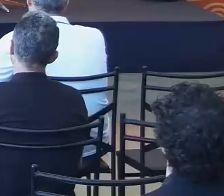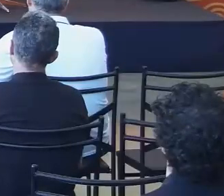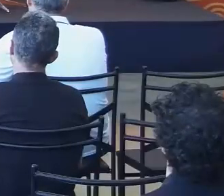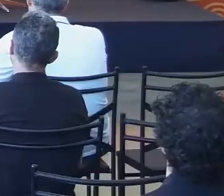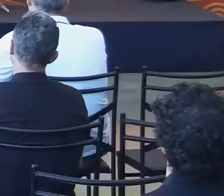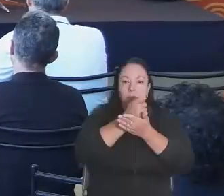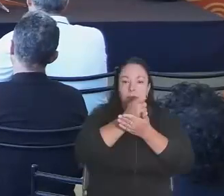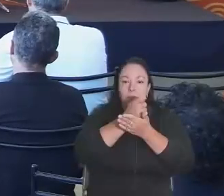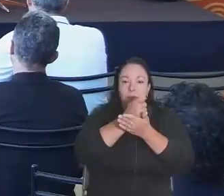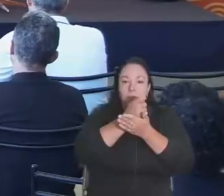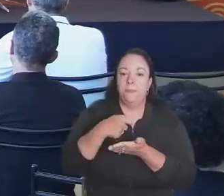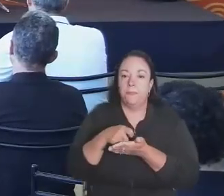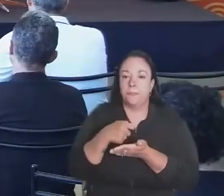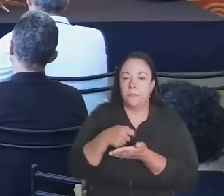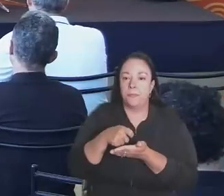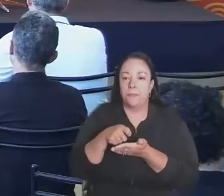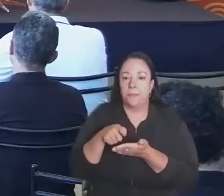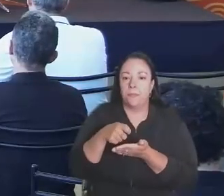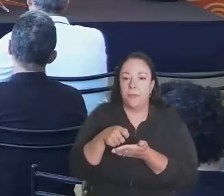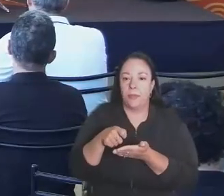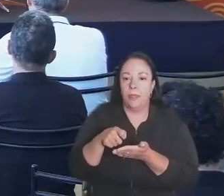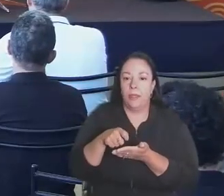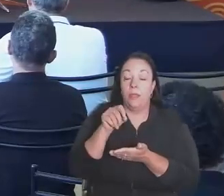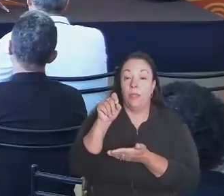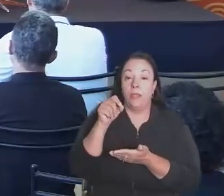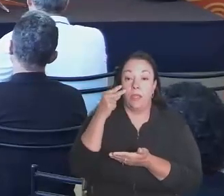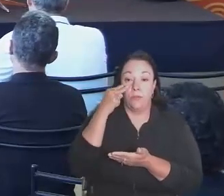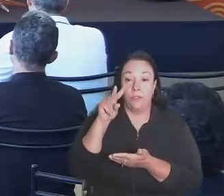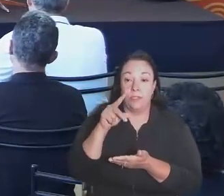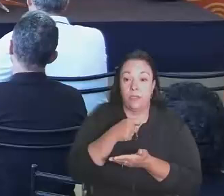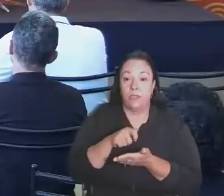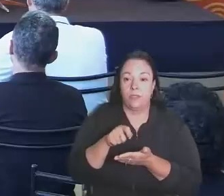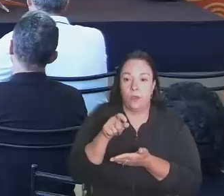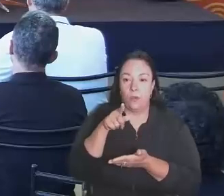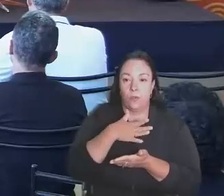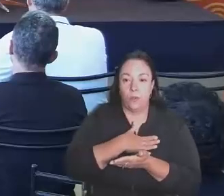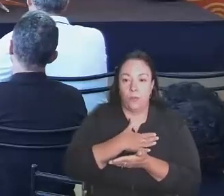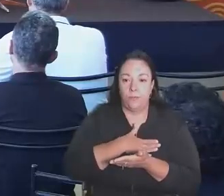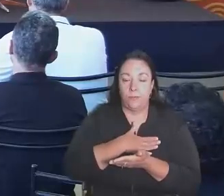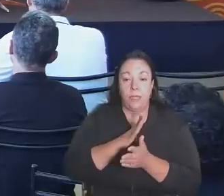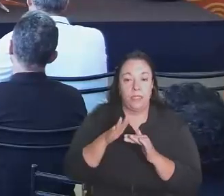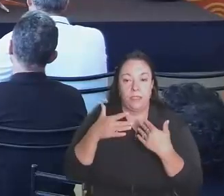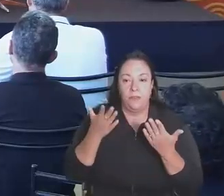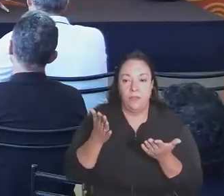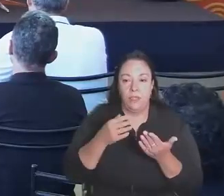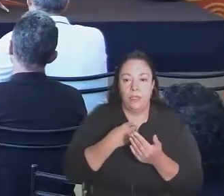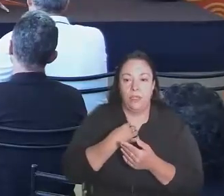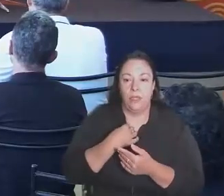para a Fernanda. Fernanda, leia, o que você achou? Ela falou, não, ficou bonito, professor. Mas, enfim,